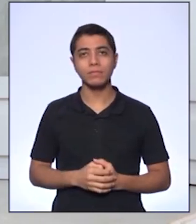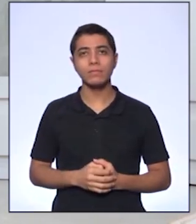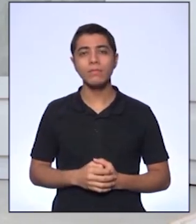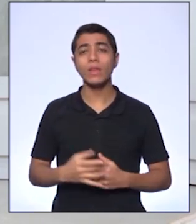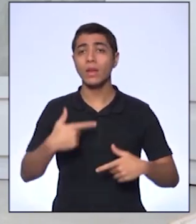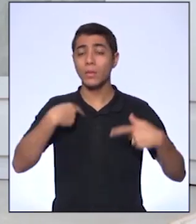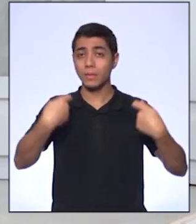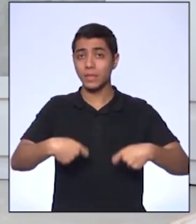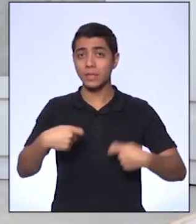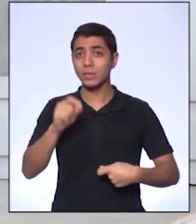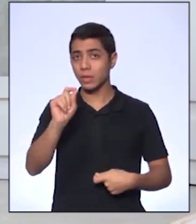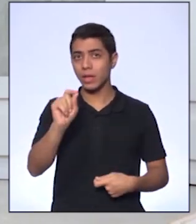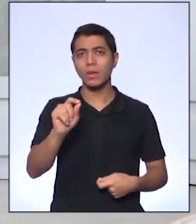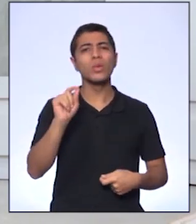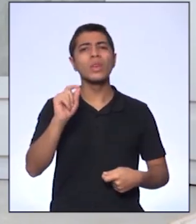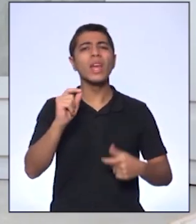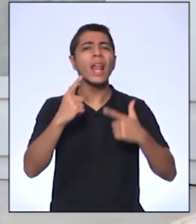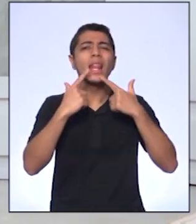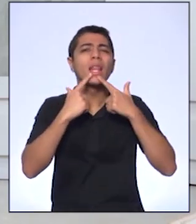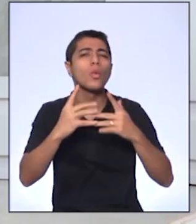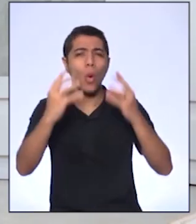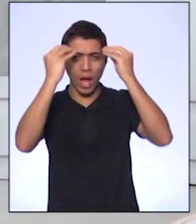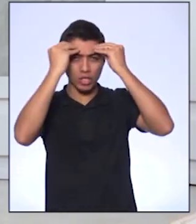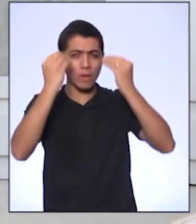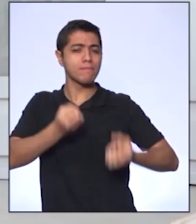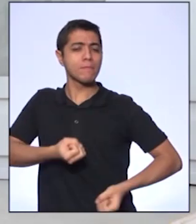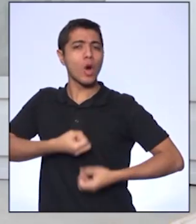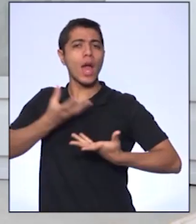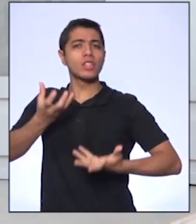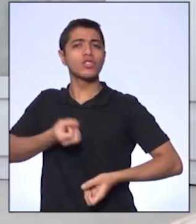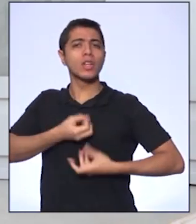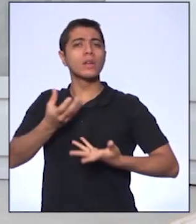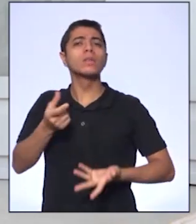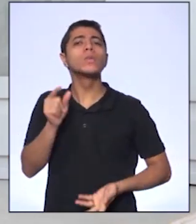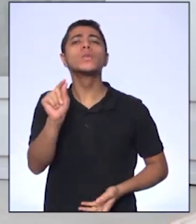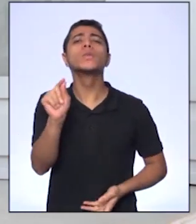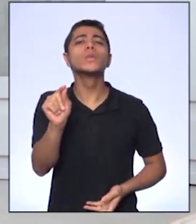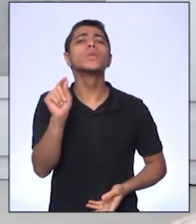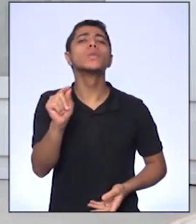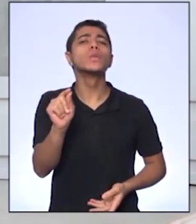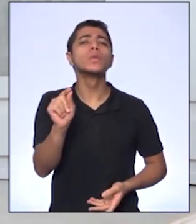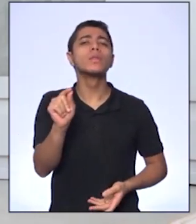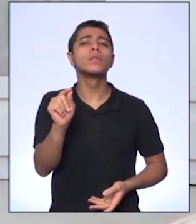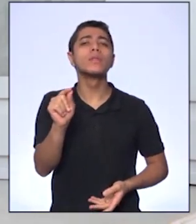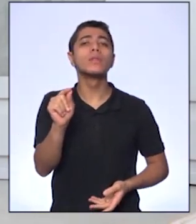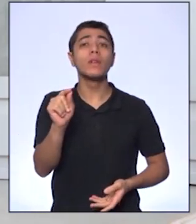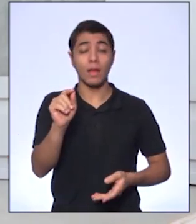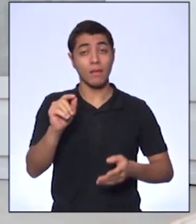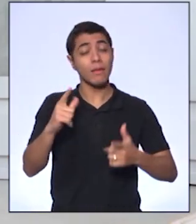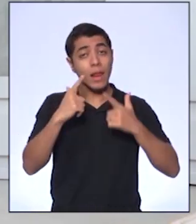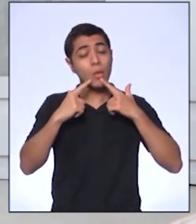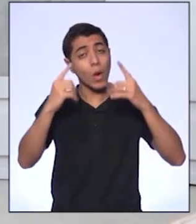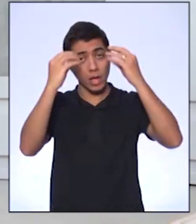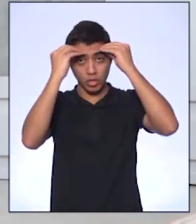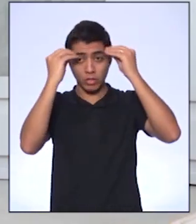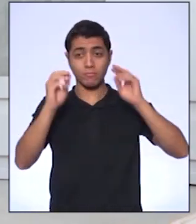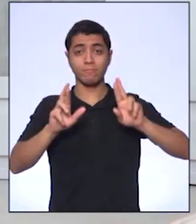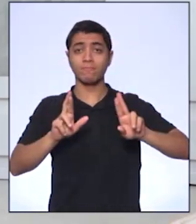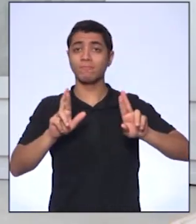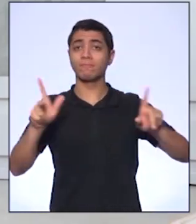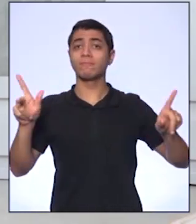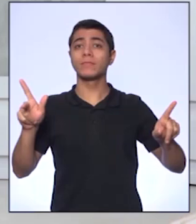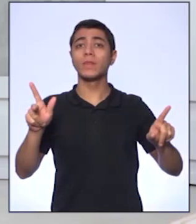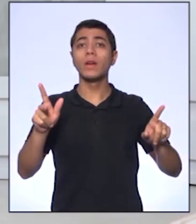agora? Na linguagem poética, a gente trabalha com uma linguagem fora do comum, tá? Então, é como se